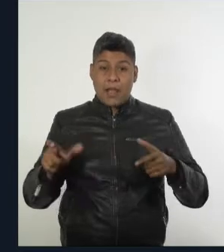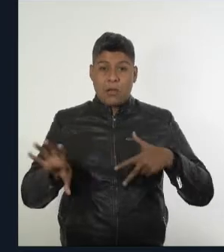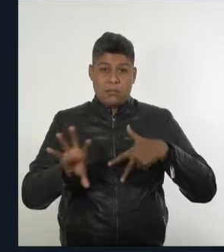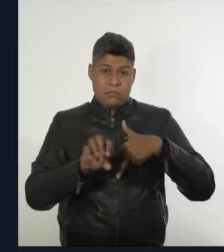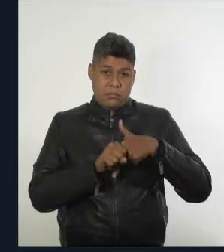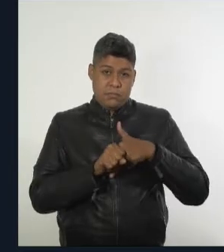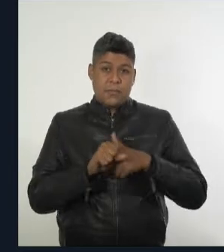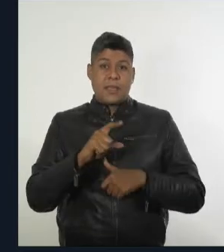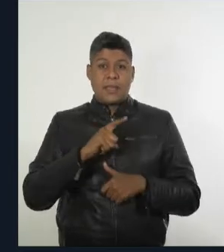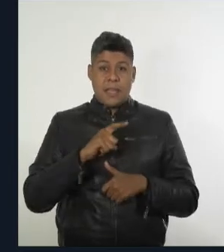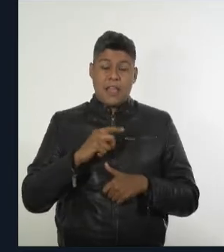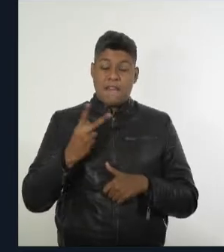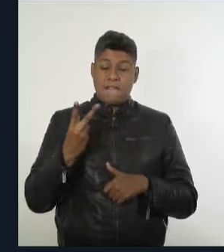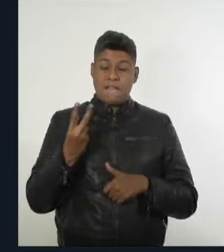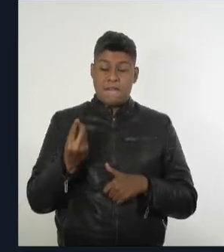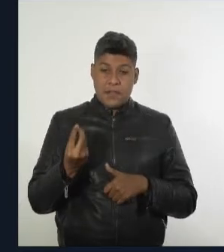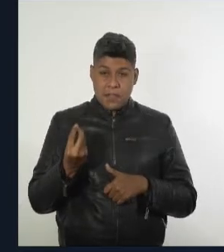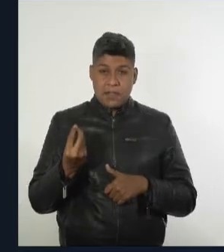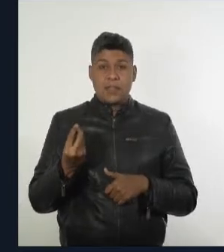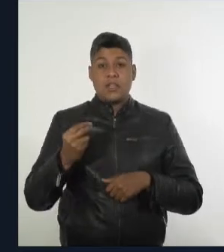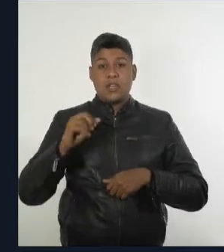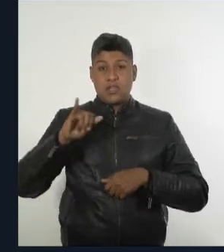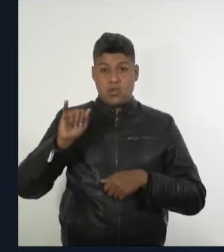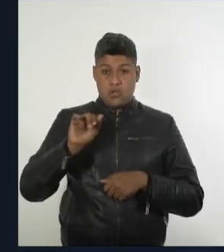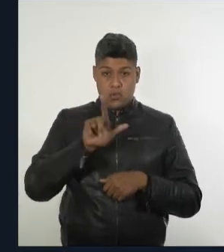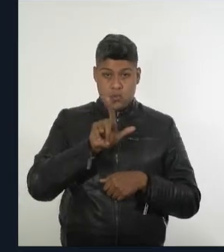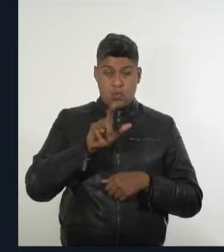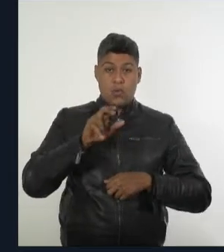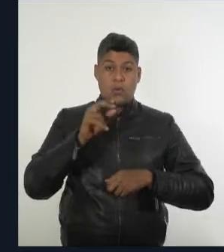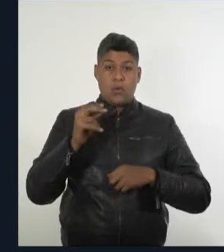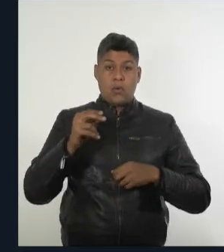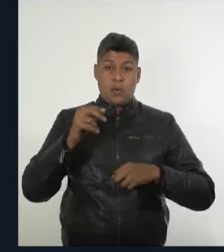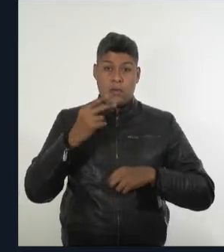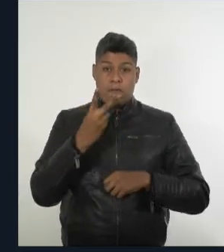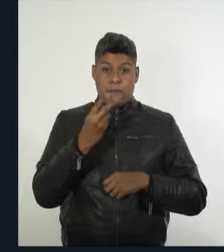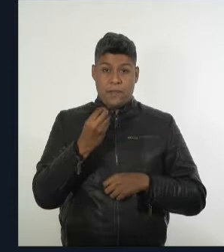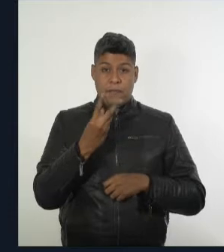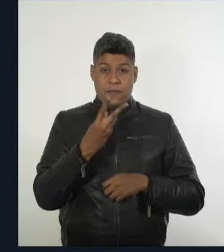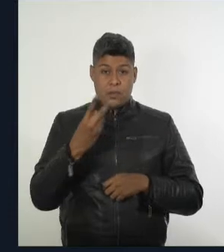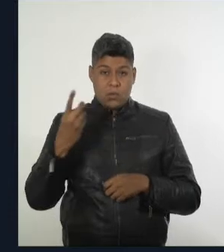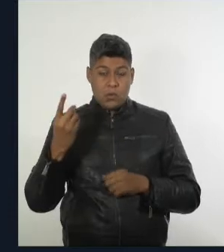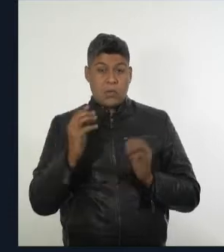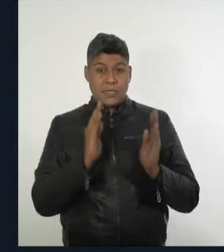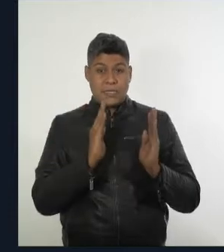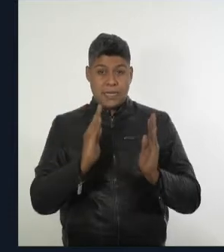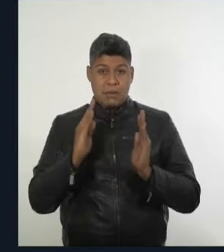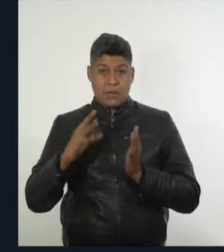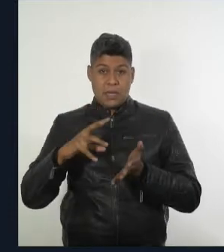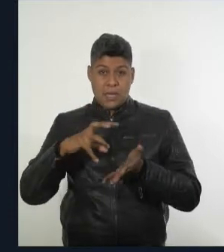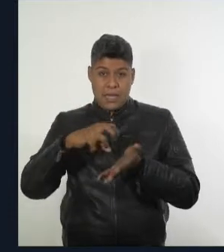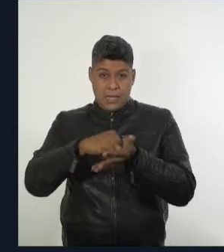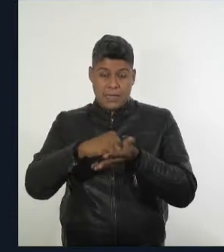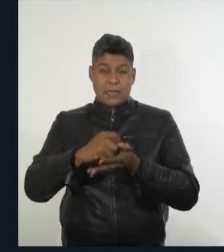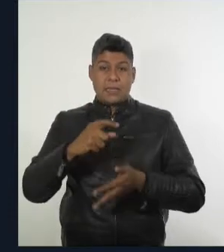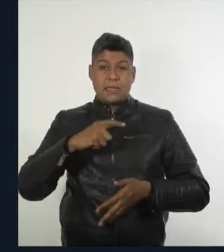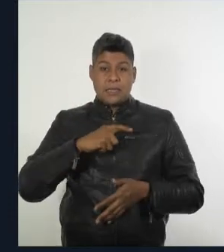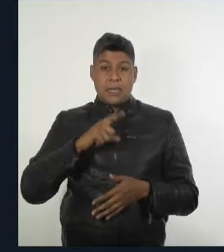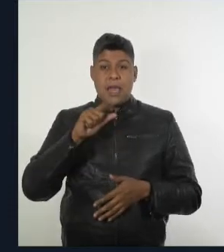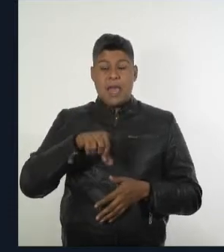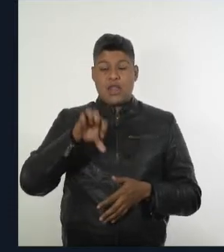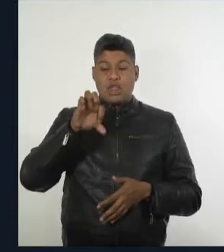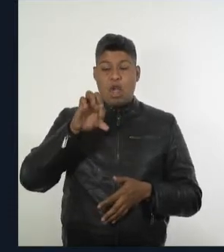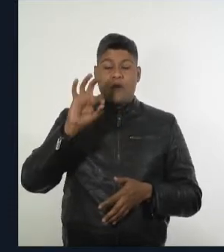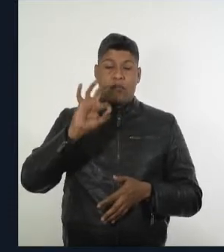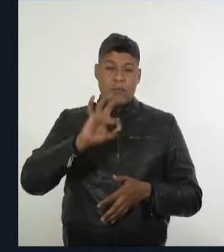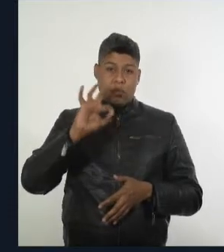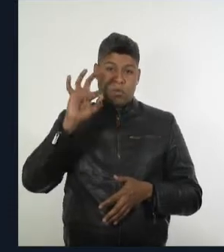Até 20/7/2021, as sequências cadastradas no GISAID era de